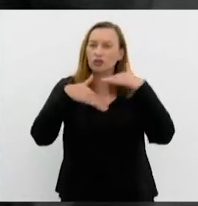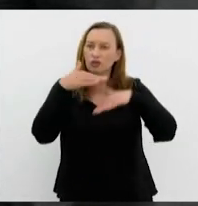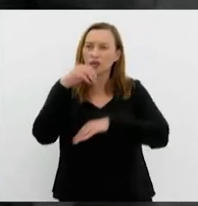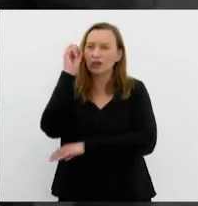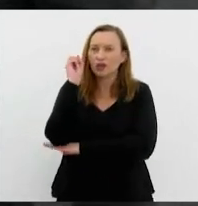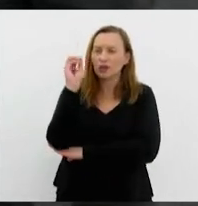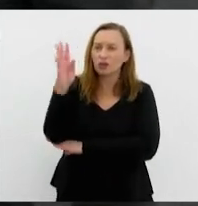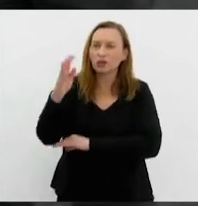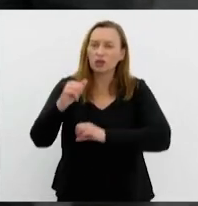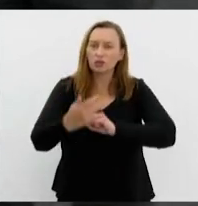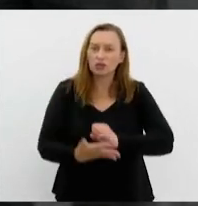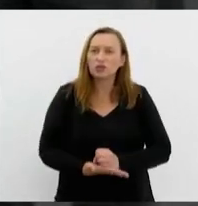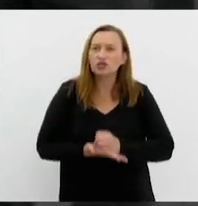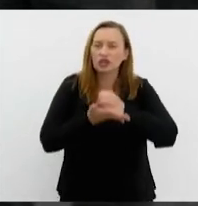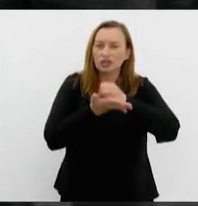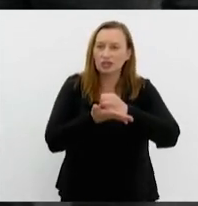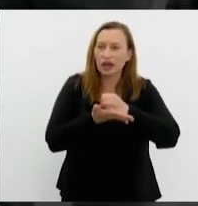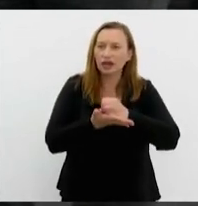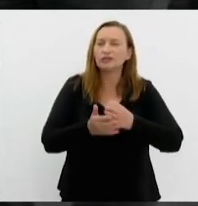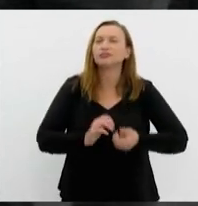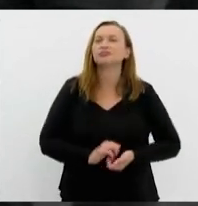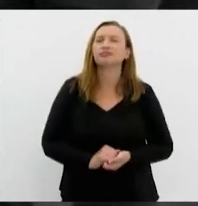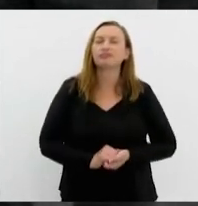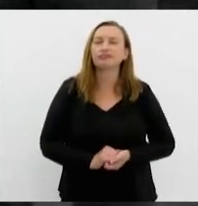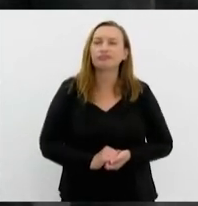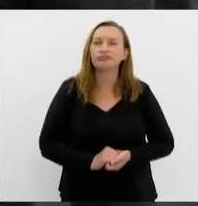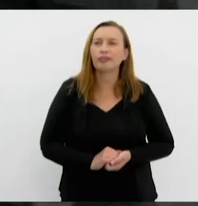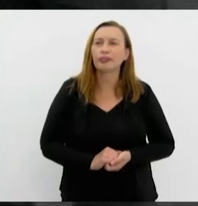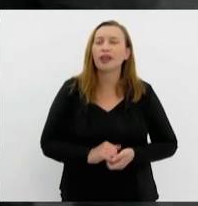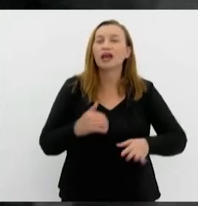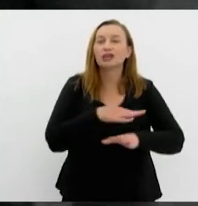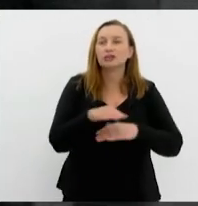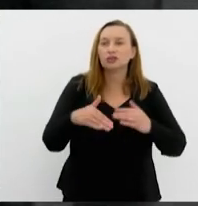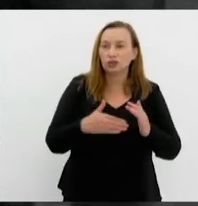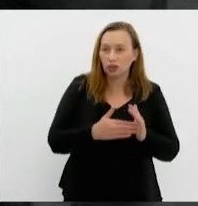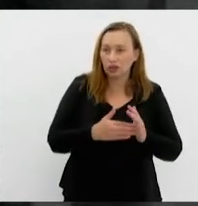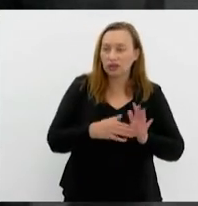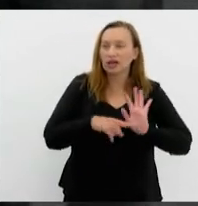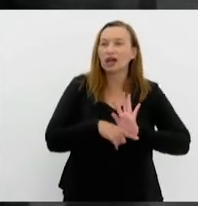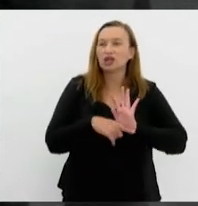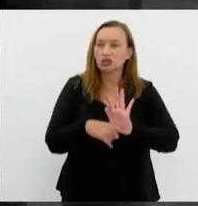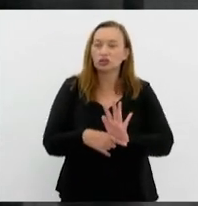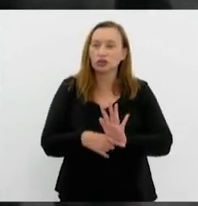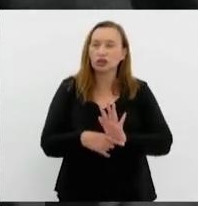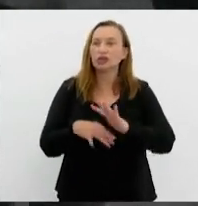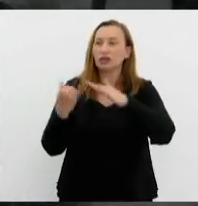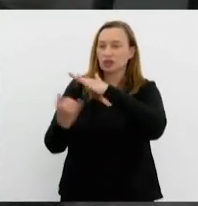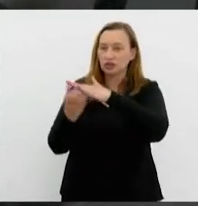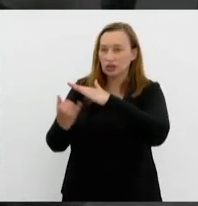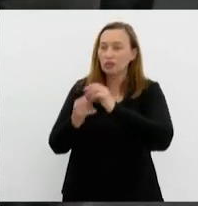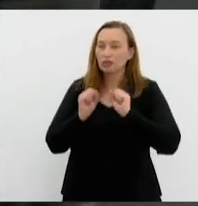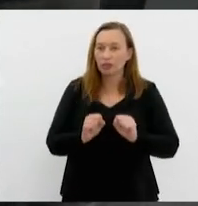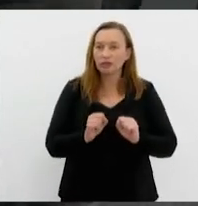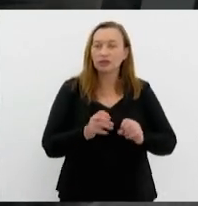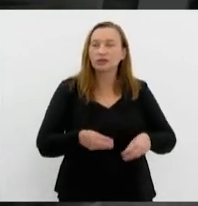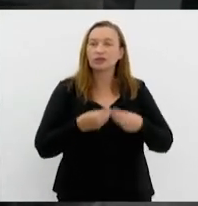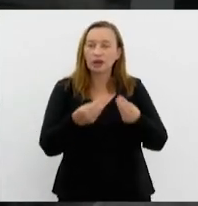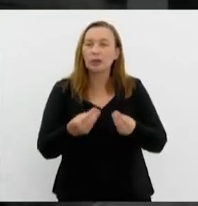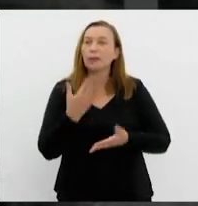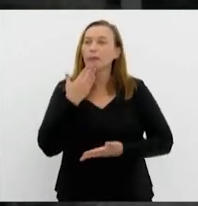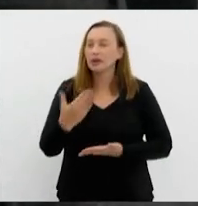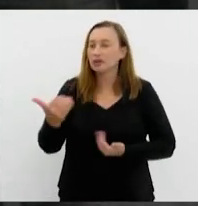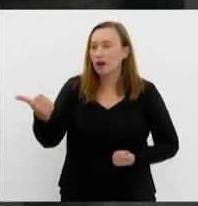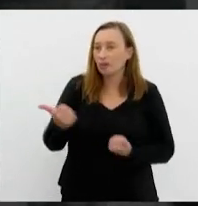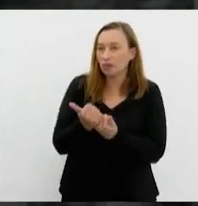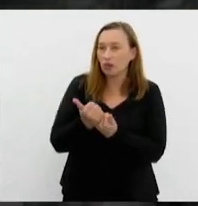econômico e sustentável, o fomento da agricultura familiar, além de todas as atribuições que uma instituição dessa pode trazer. Então, peço o apoio dos meus pares para